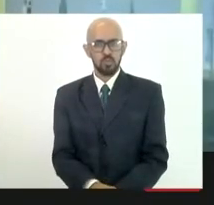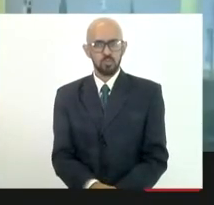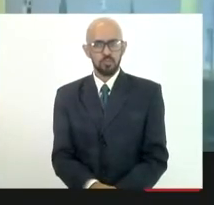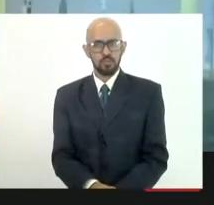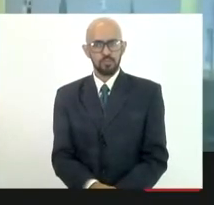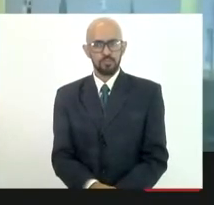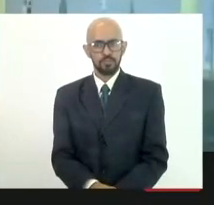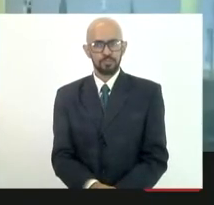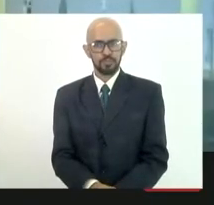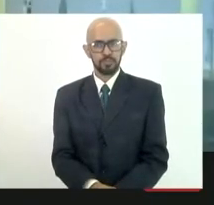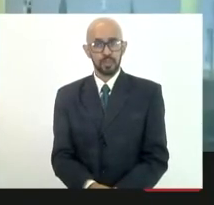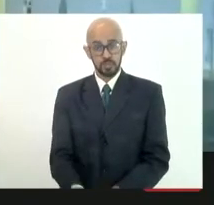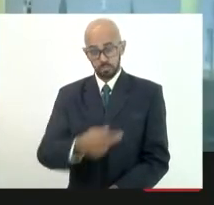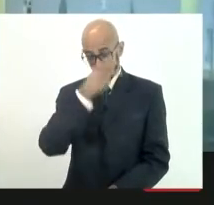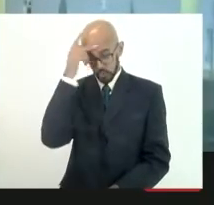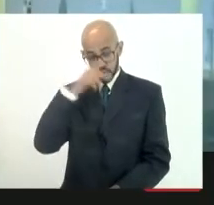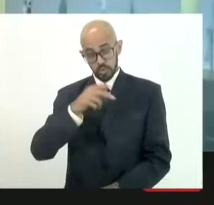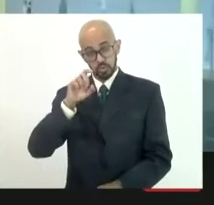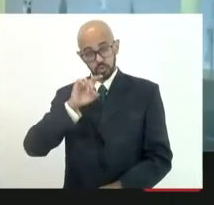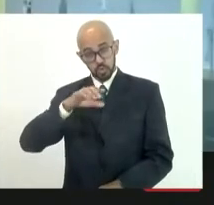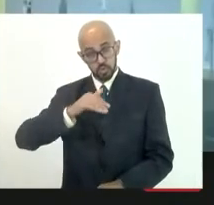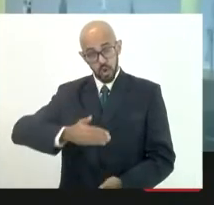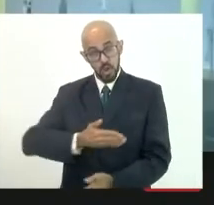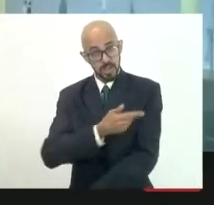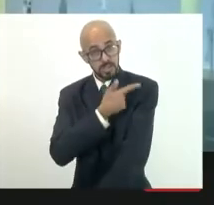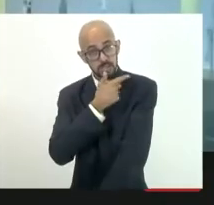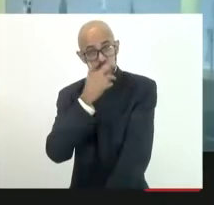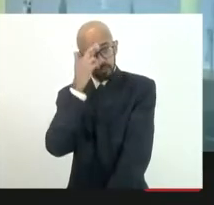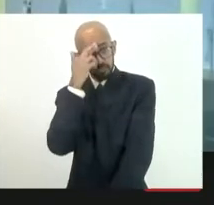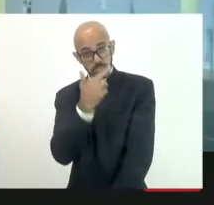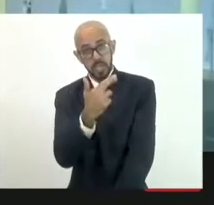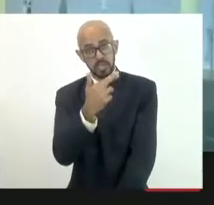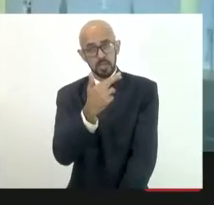E as pessoas só começam a respeitar quando bate no bolso.